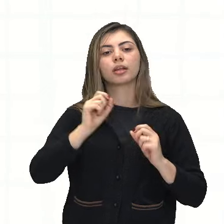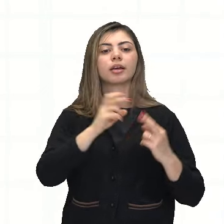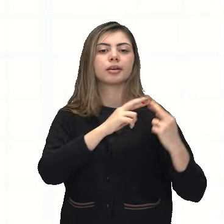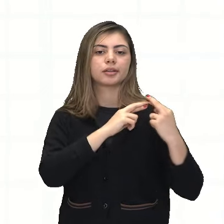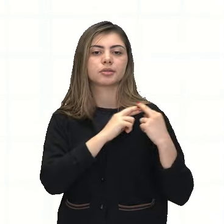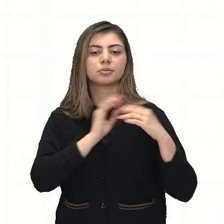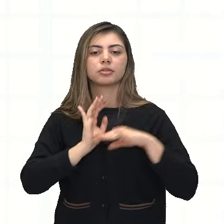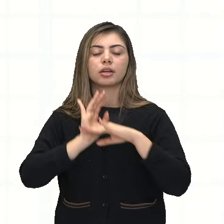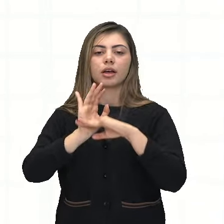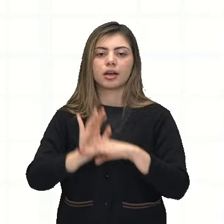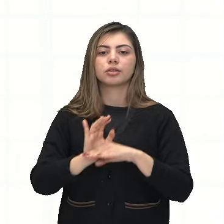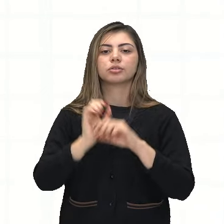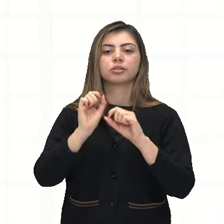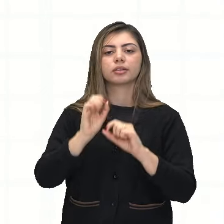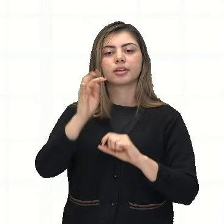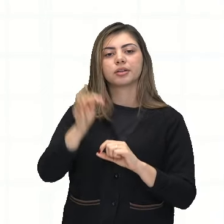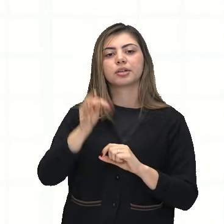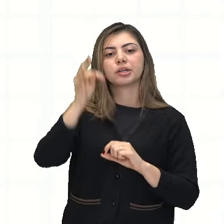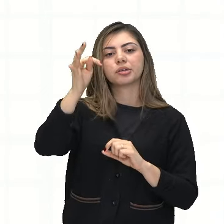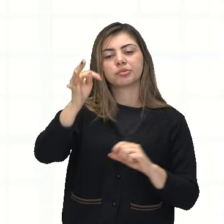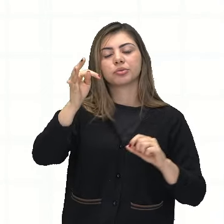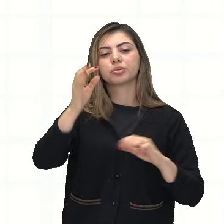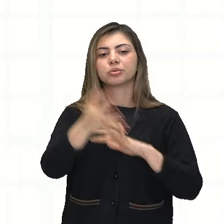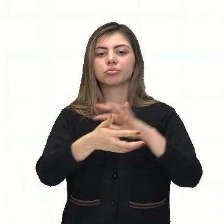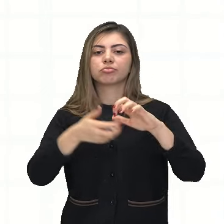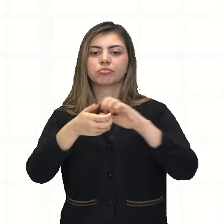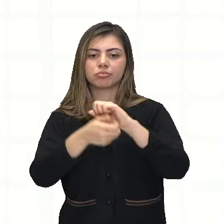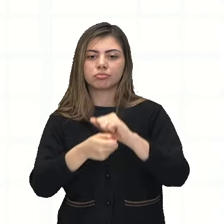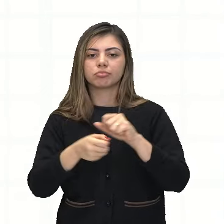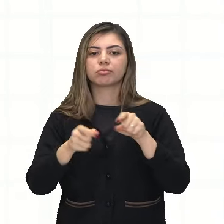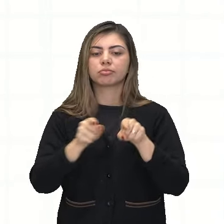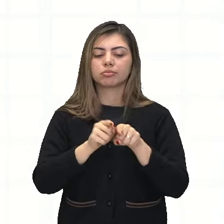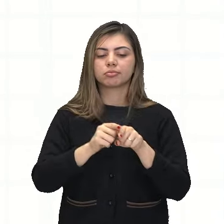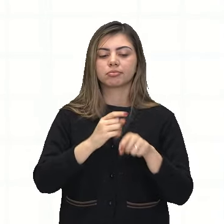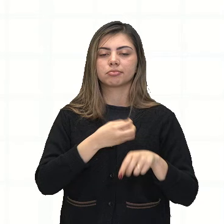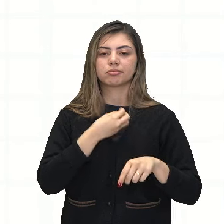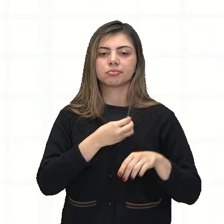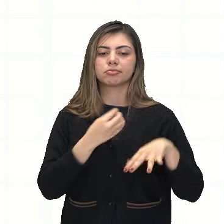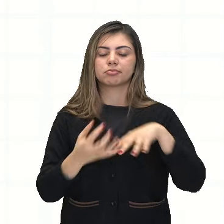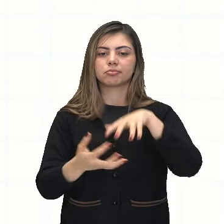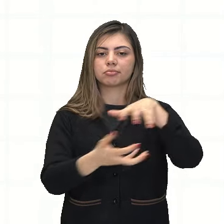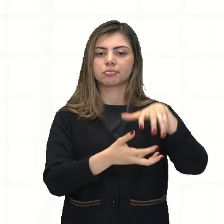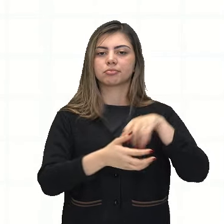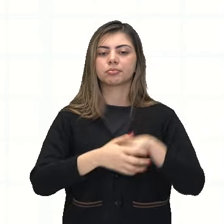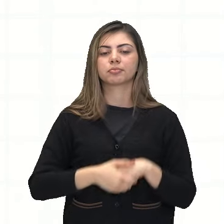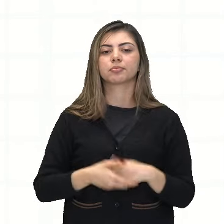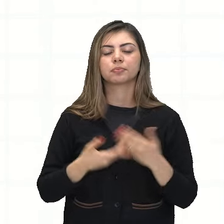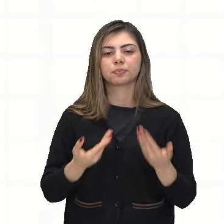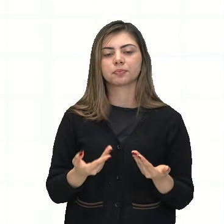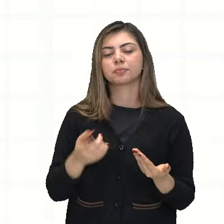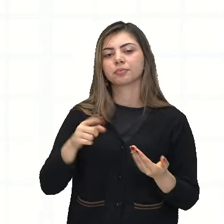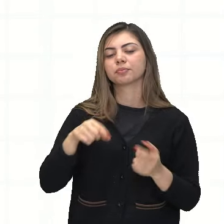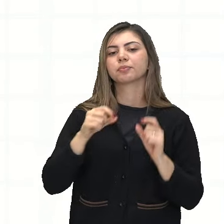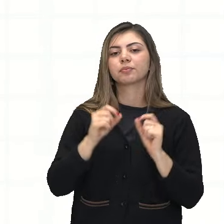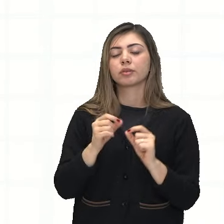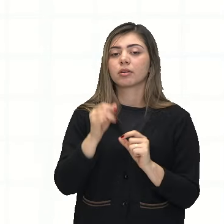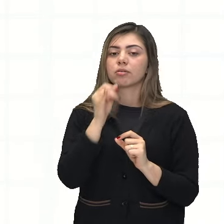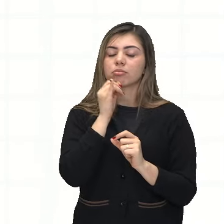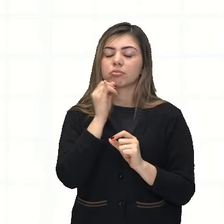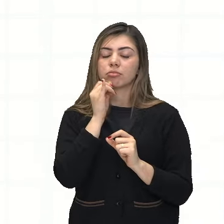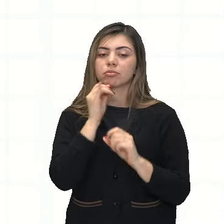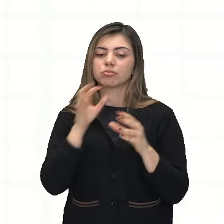responsabilidade de contribuir para com construção de um futuro mais sustentável e resiliente para o nosso planeta é apenas obviamente um modelo de